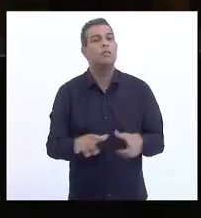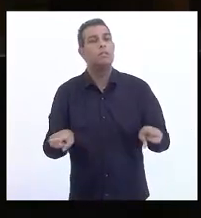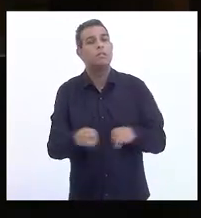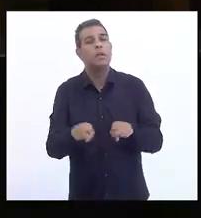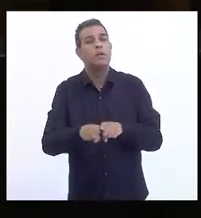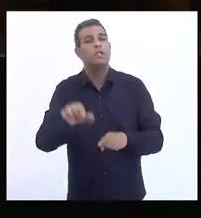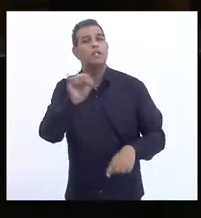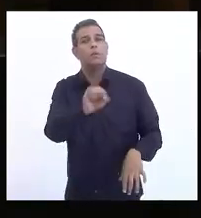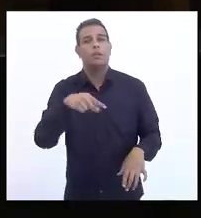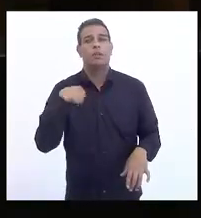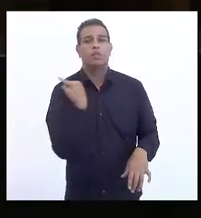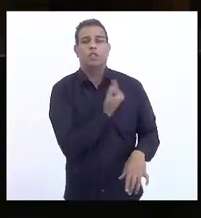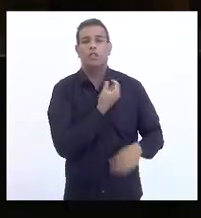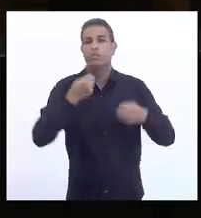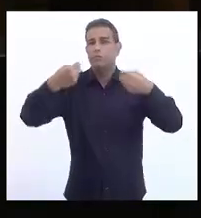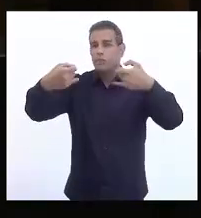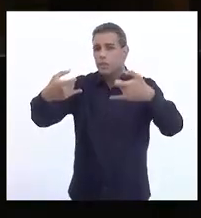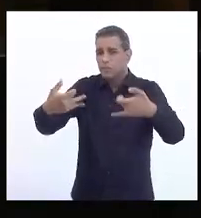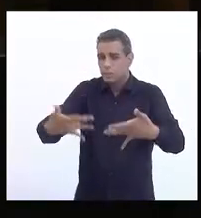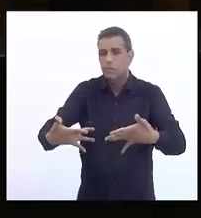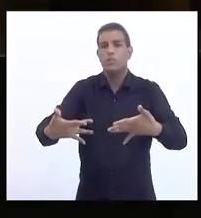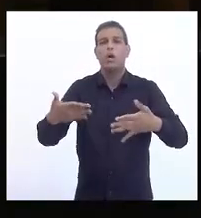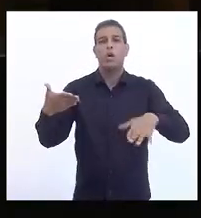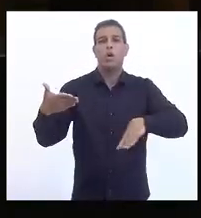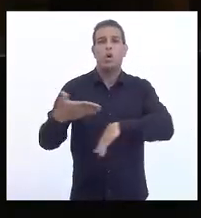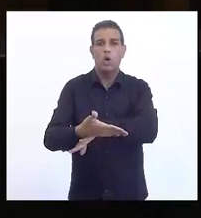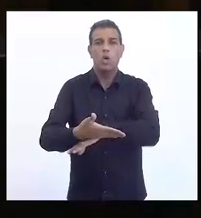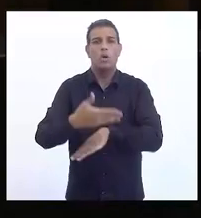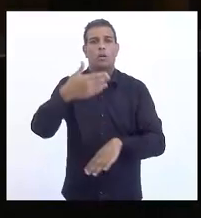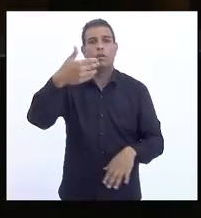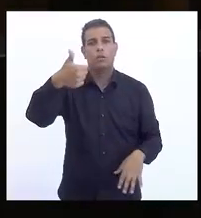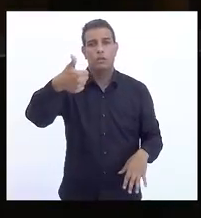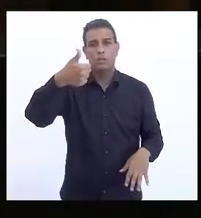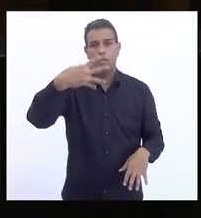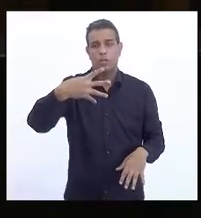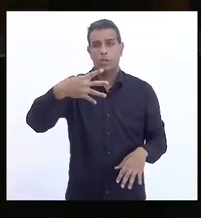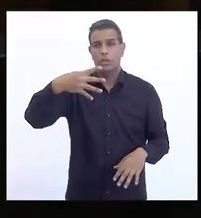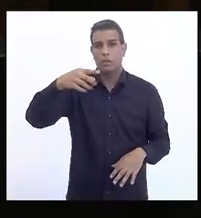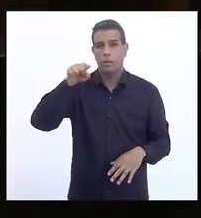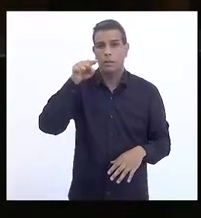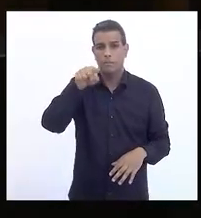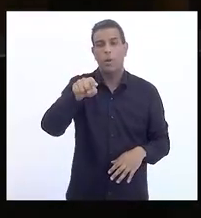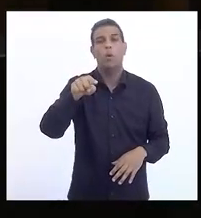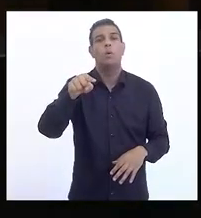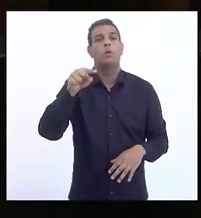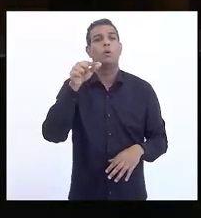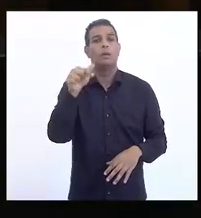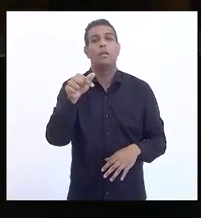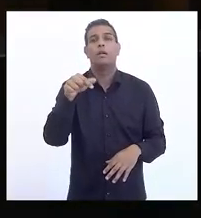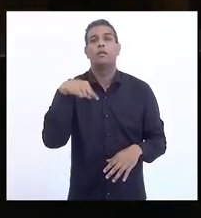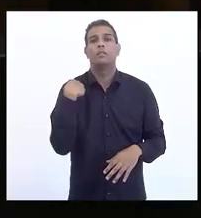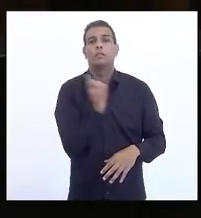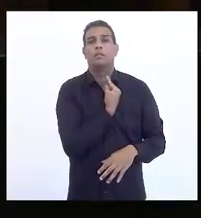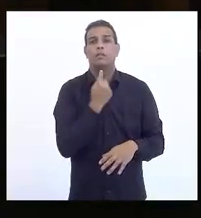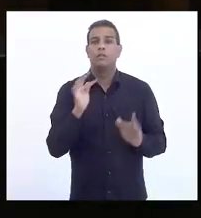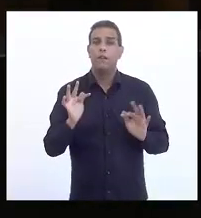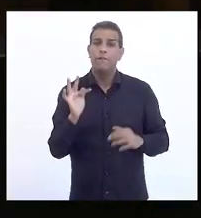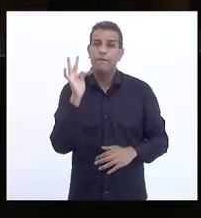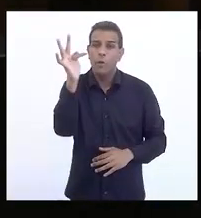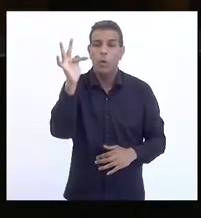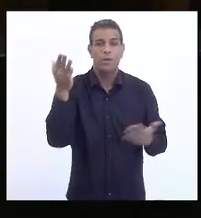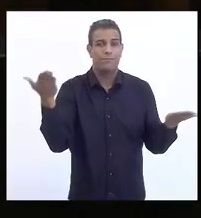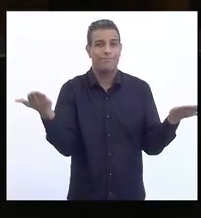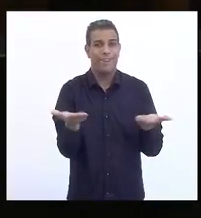SEDAI, é importante dizer que depois da entrada de 14,7 bilhões em 2021, a previsão é